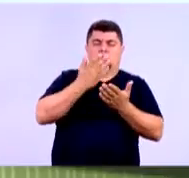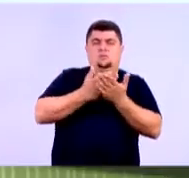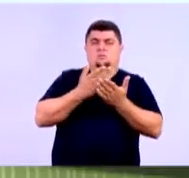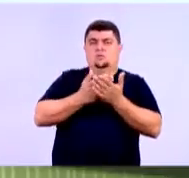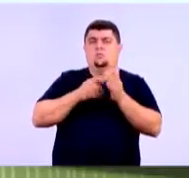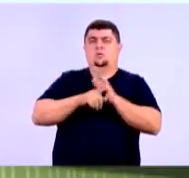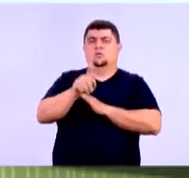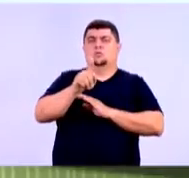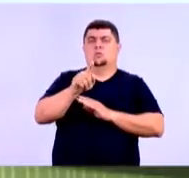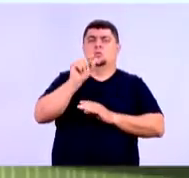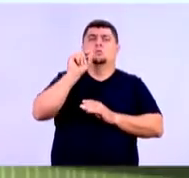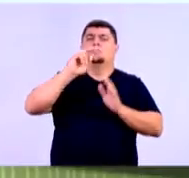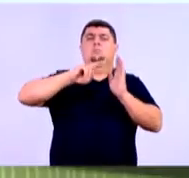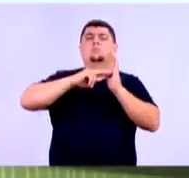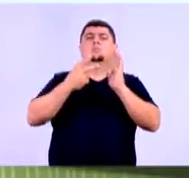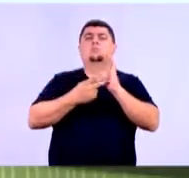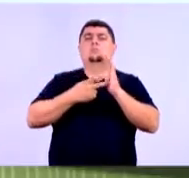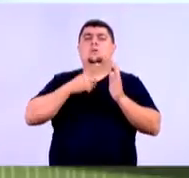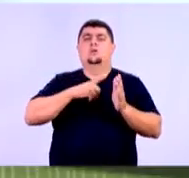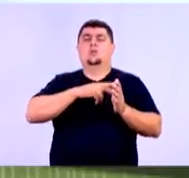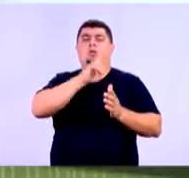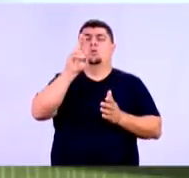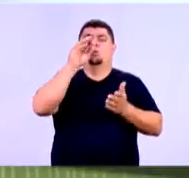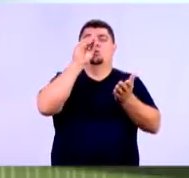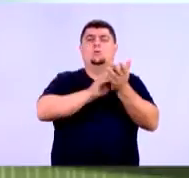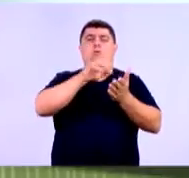perguntou o seguinte: o que significa estar com o nome no